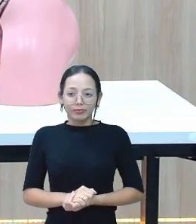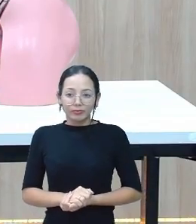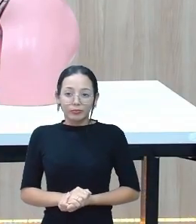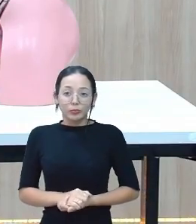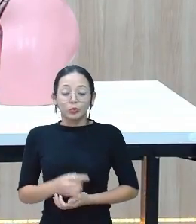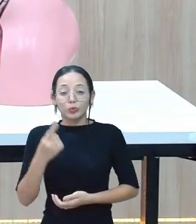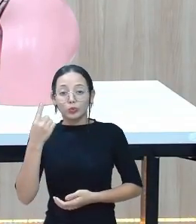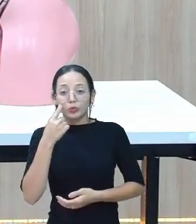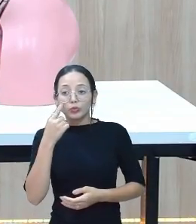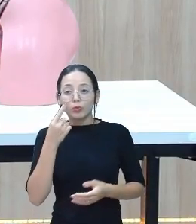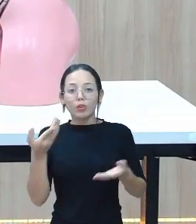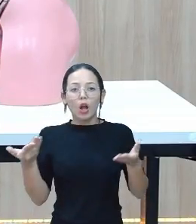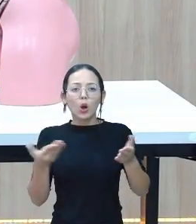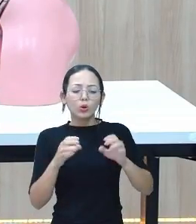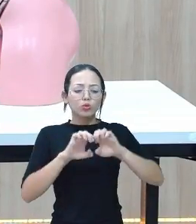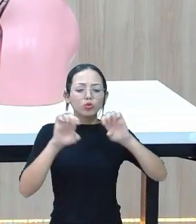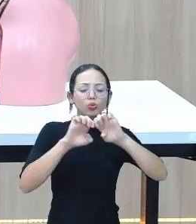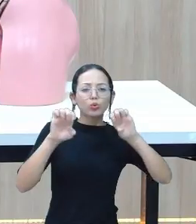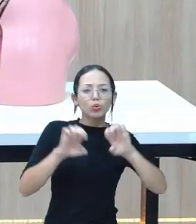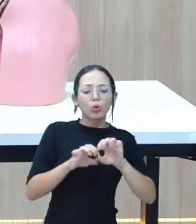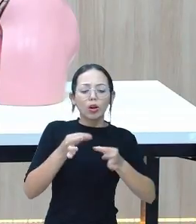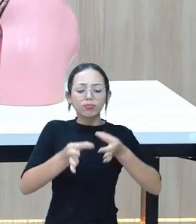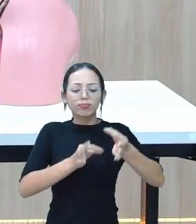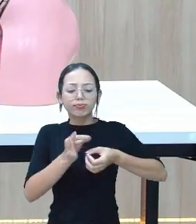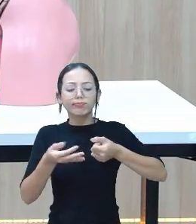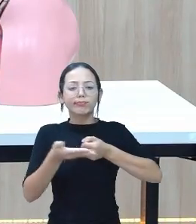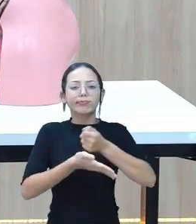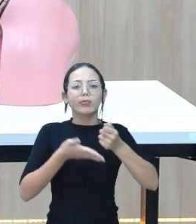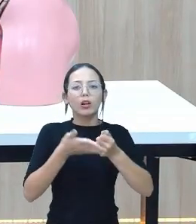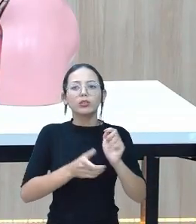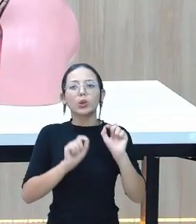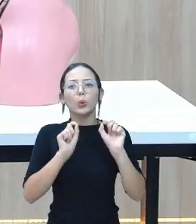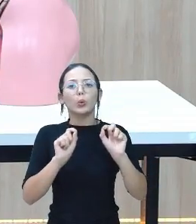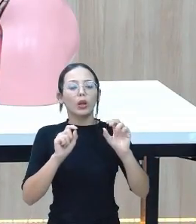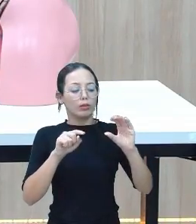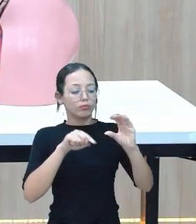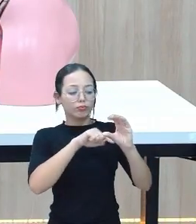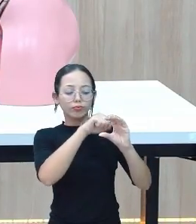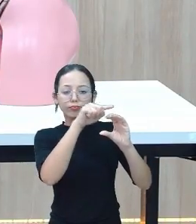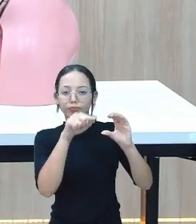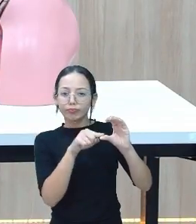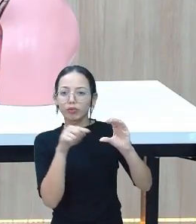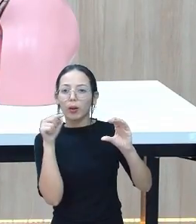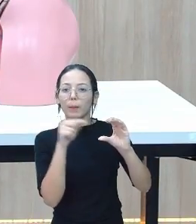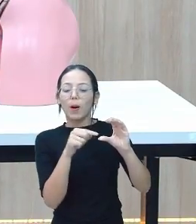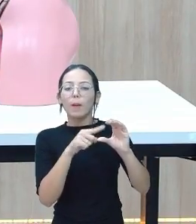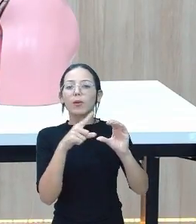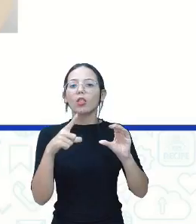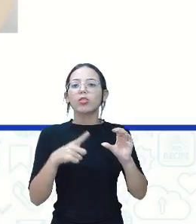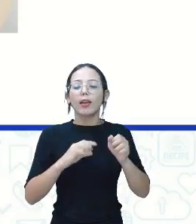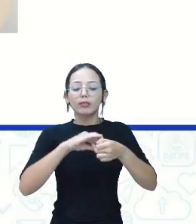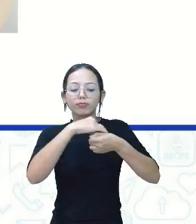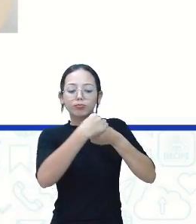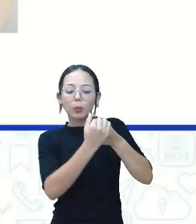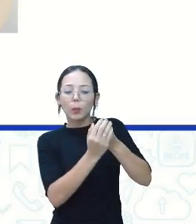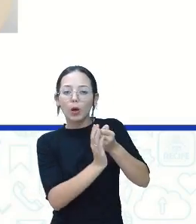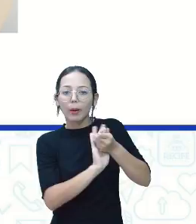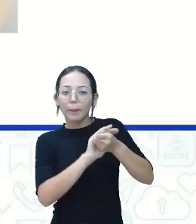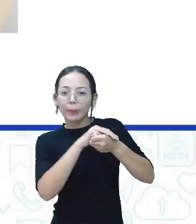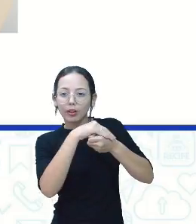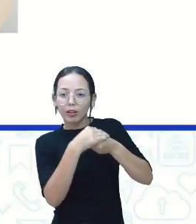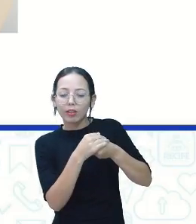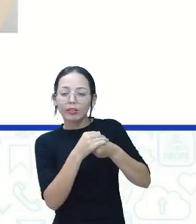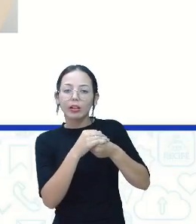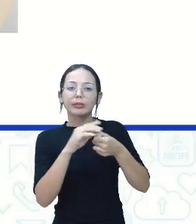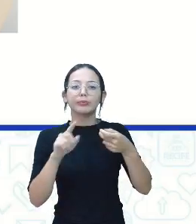Agora, as partes básicas de uma célula, né? Que parte básica é essa? Então, a célula possui membrana